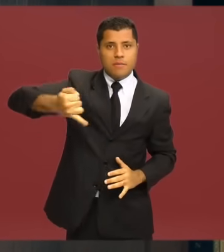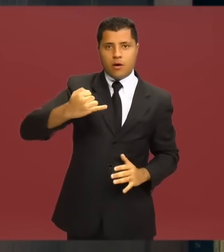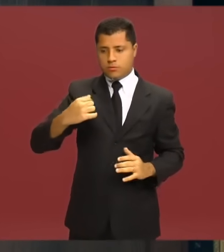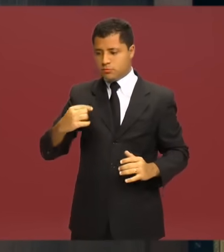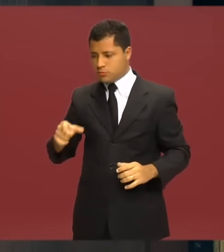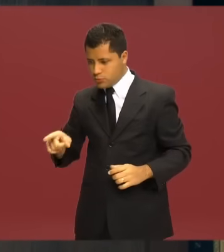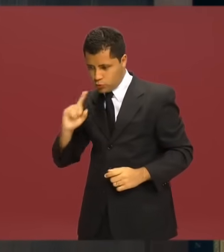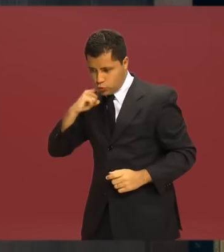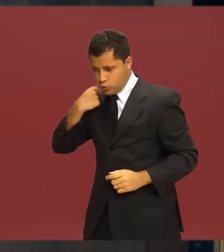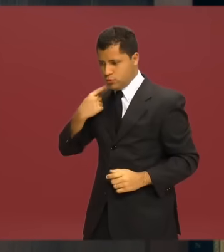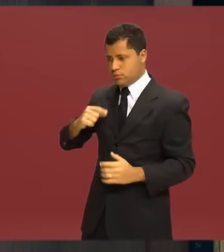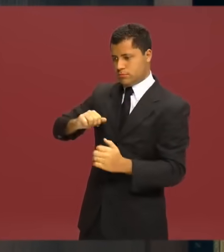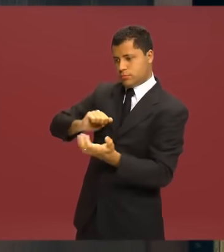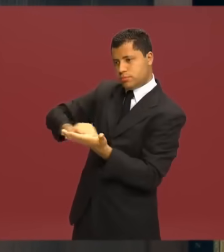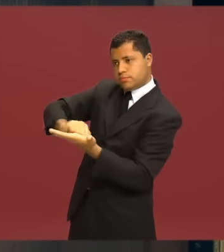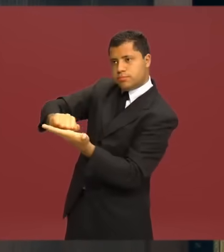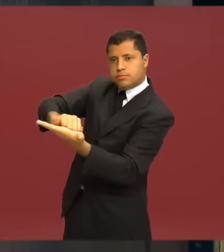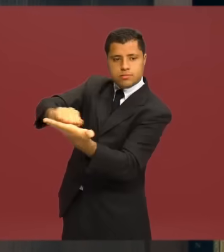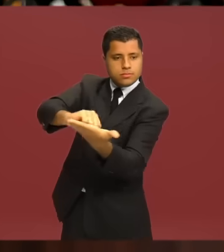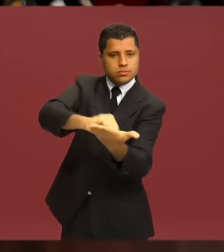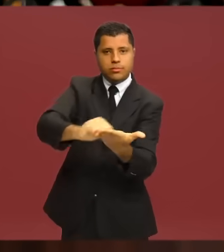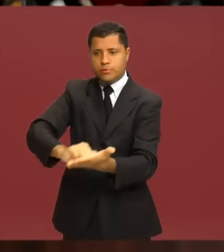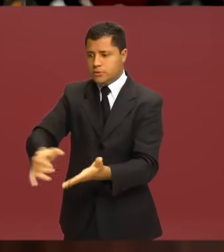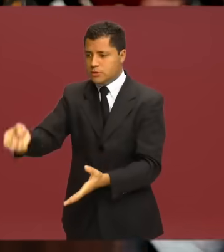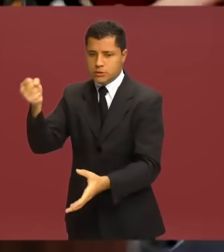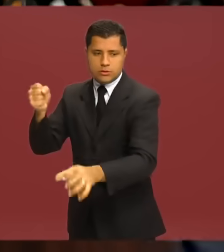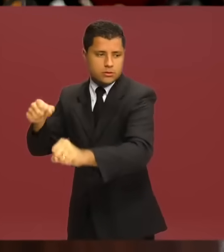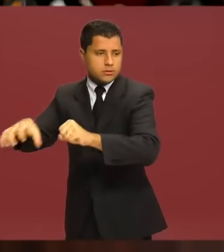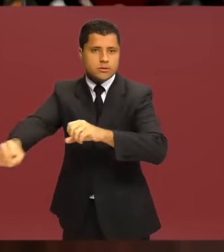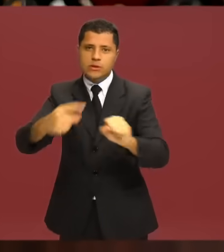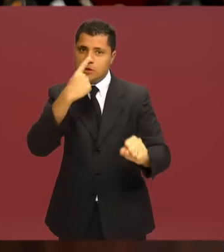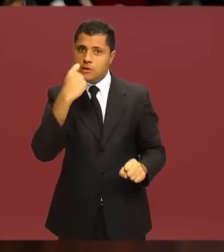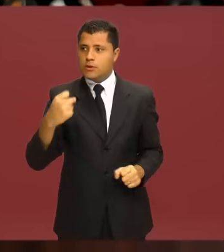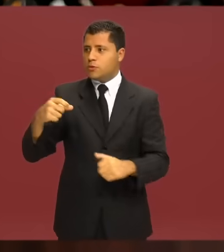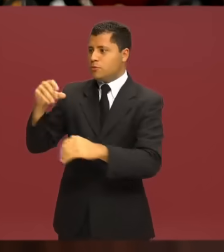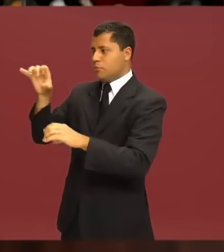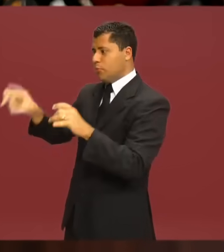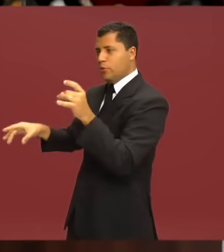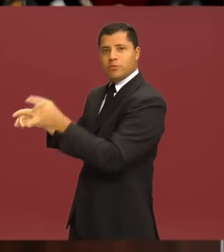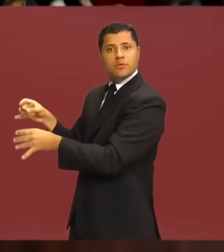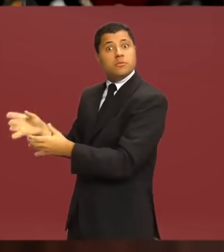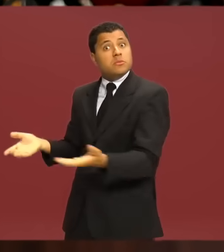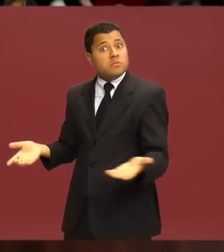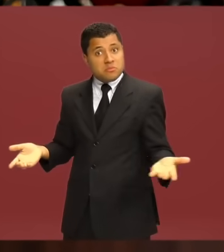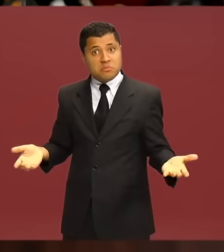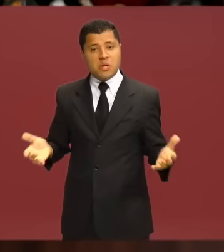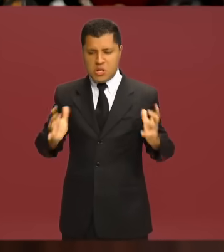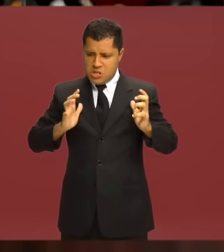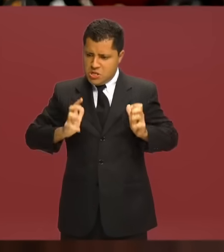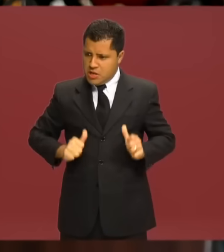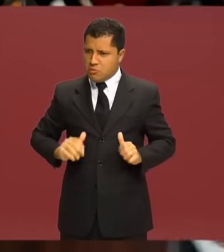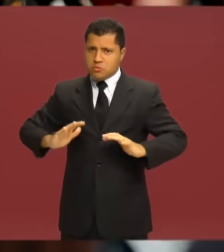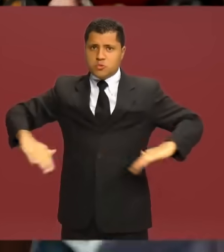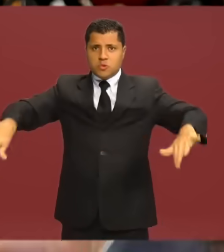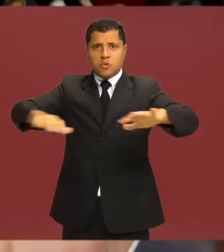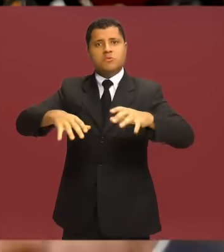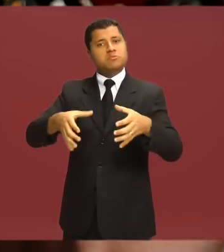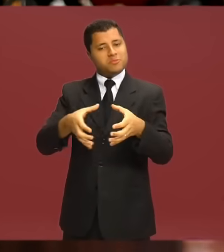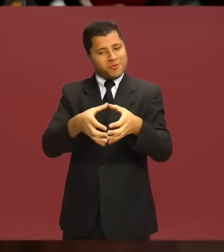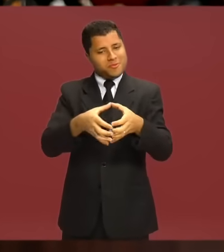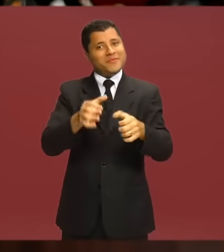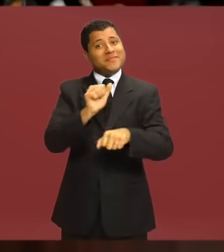sujeira mas a sujeira do resto do estádio aí você percebe você abre mão de uma comodidade para